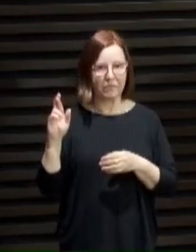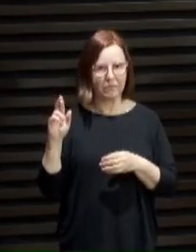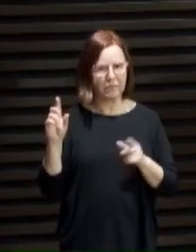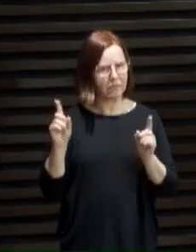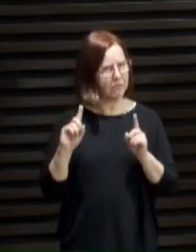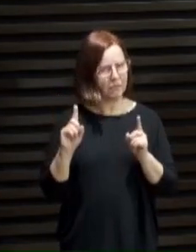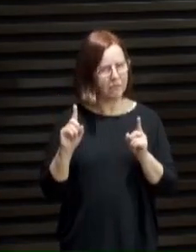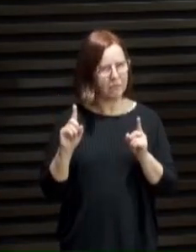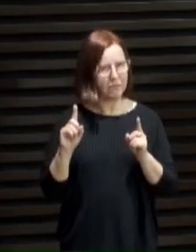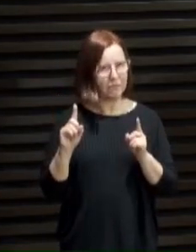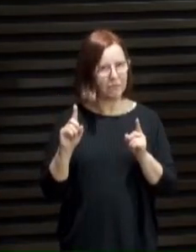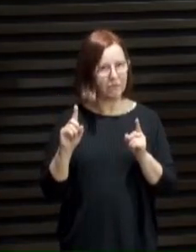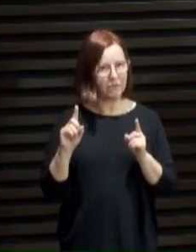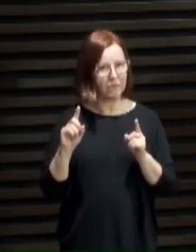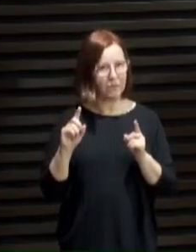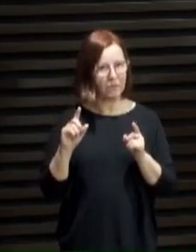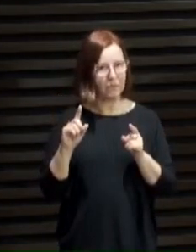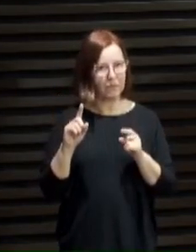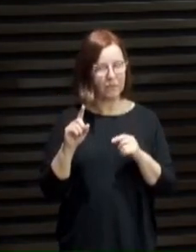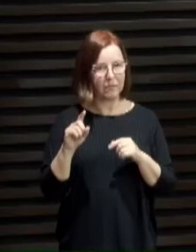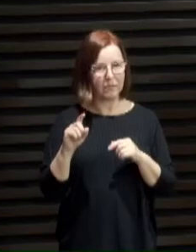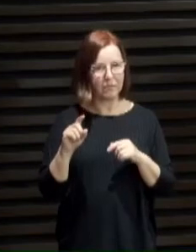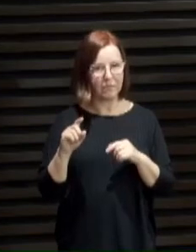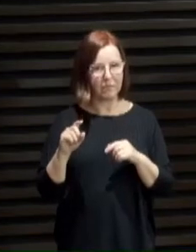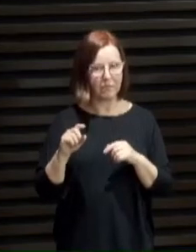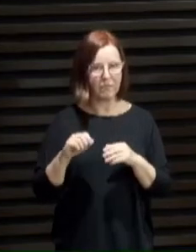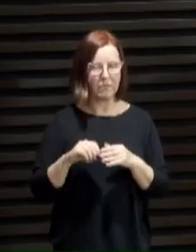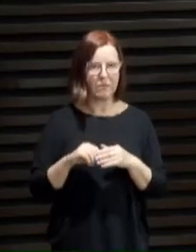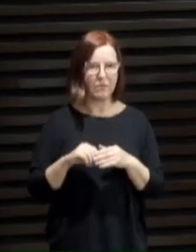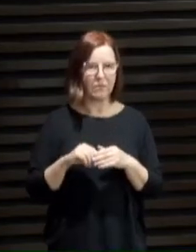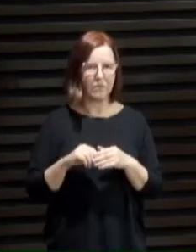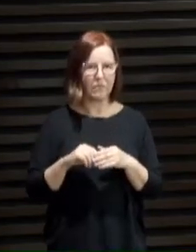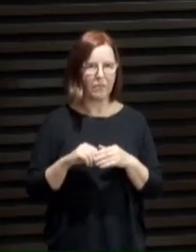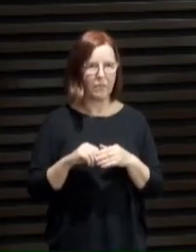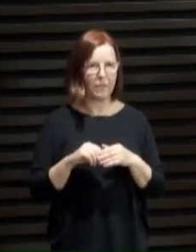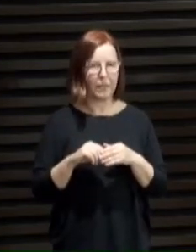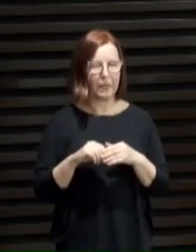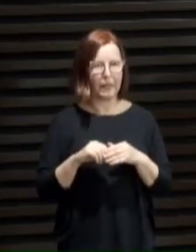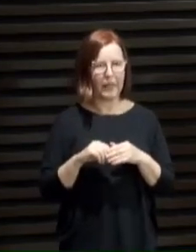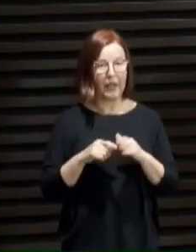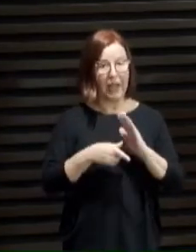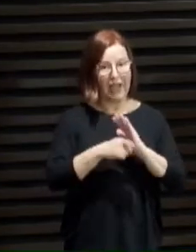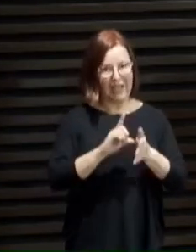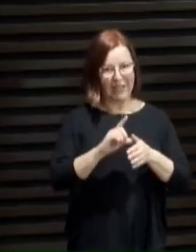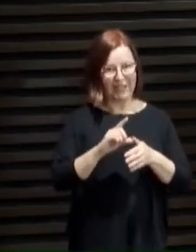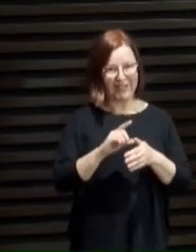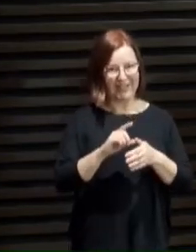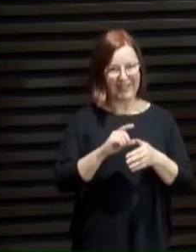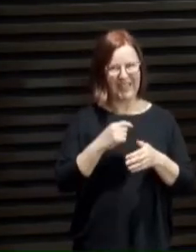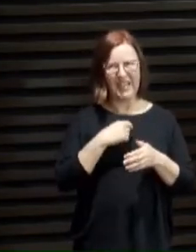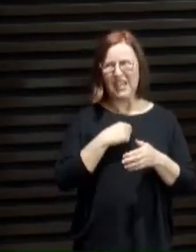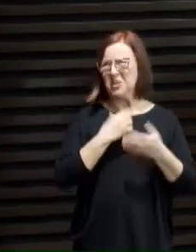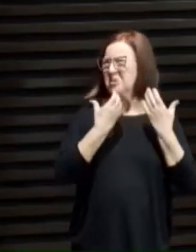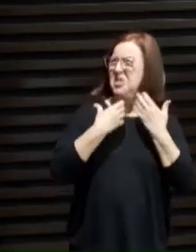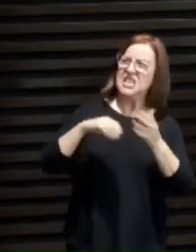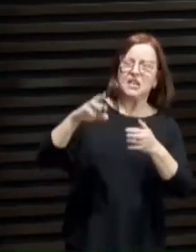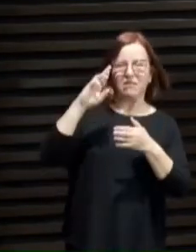Não, a gente começa como o pastor disse hoje aqui: não te queria.